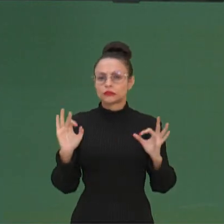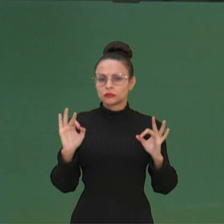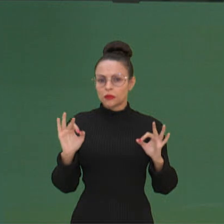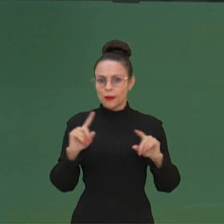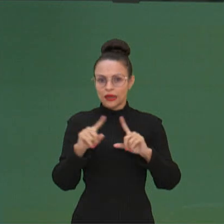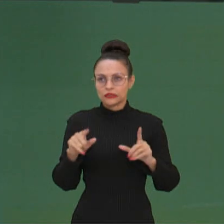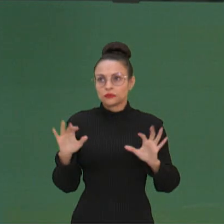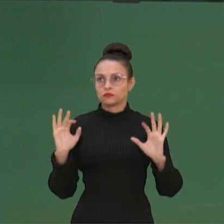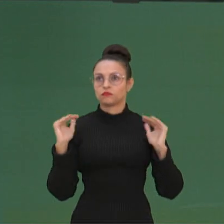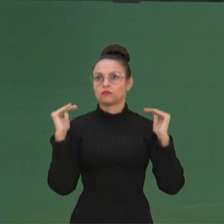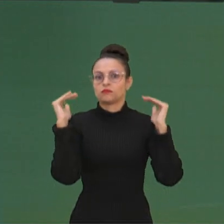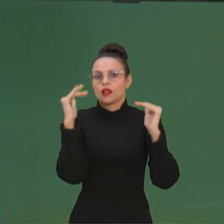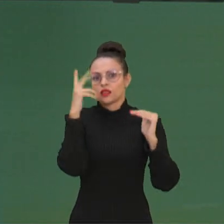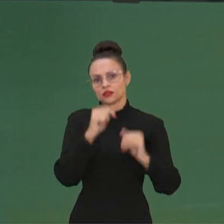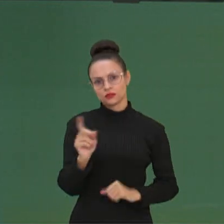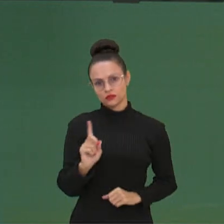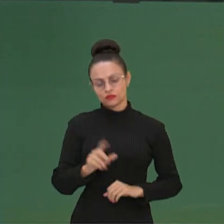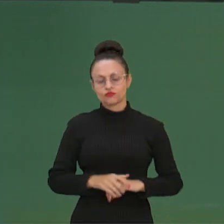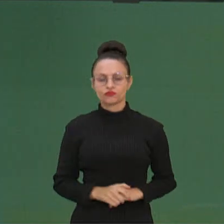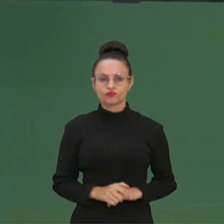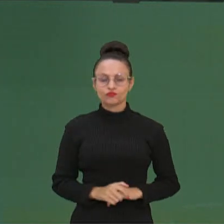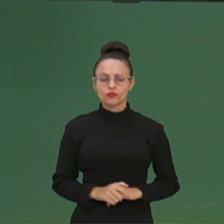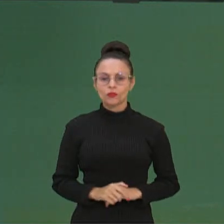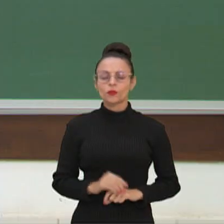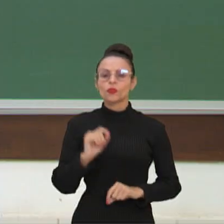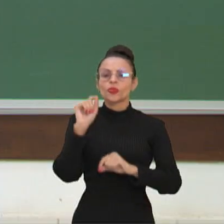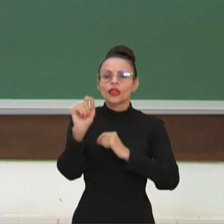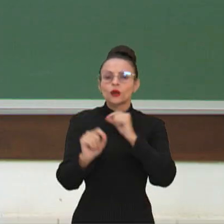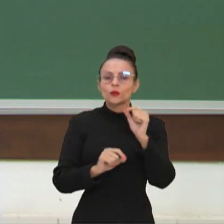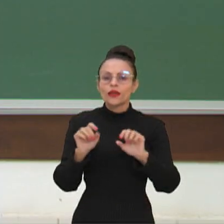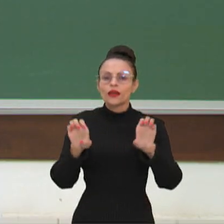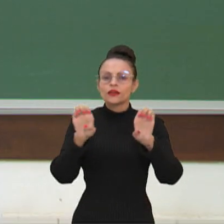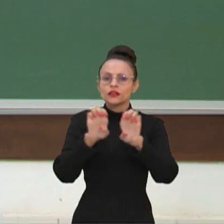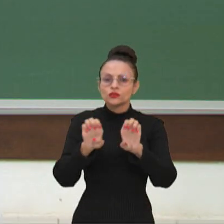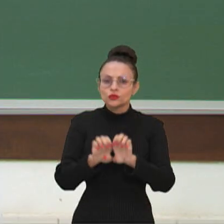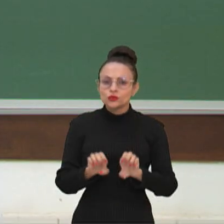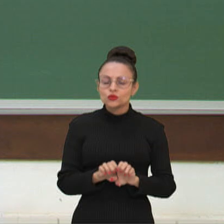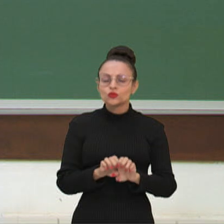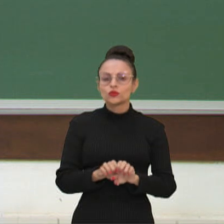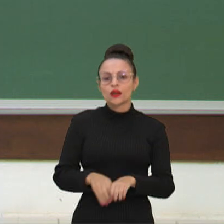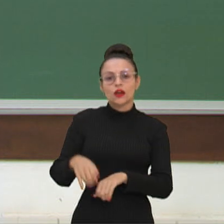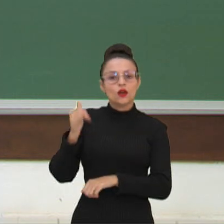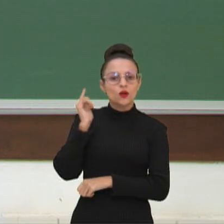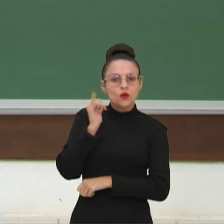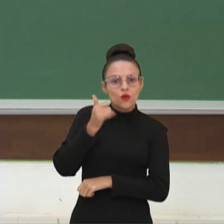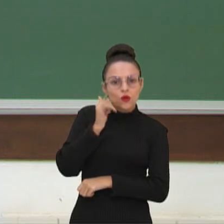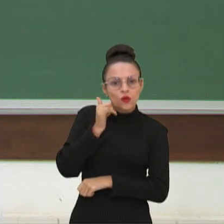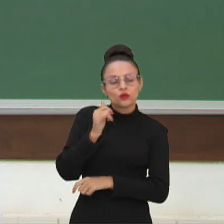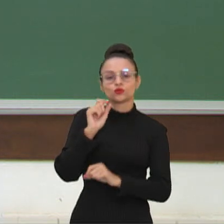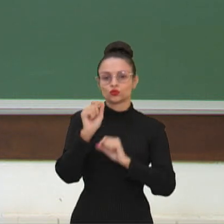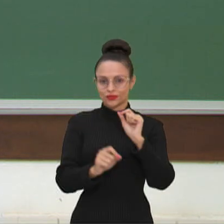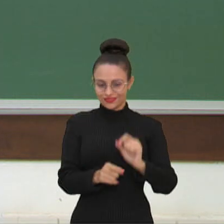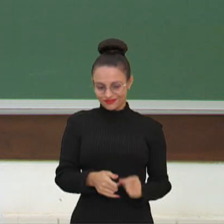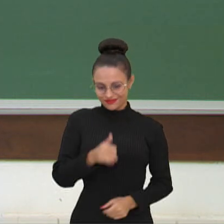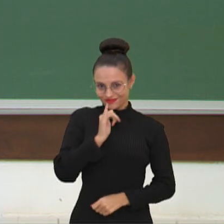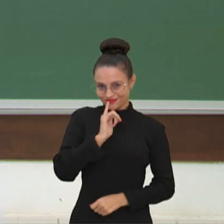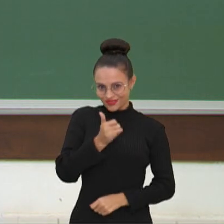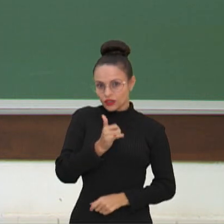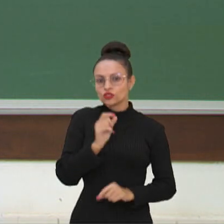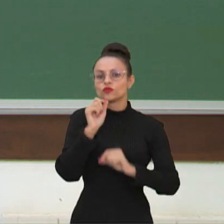você consegue trazer ali coisas do interior dessa pessoa. A tia Ana Custódio, uma